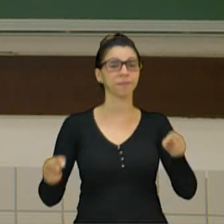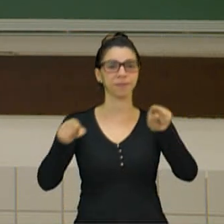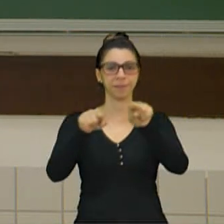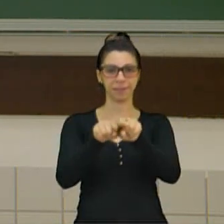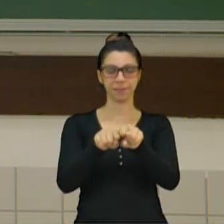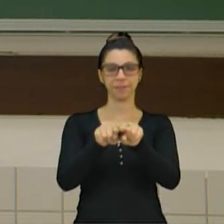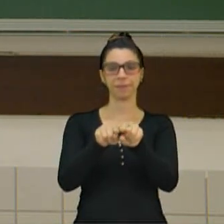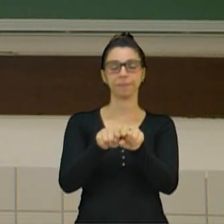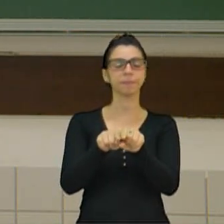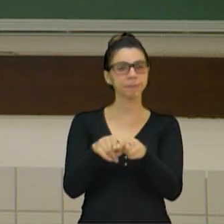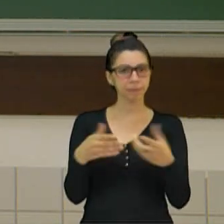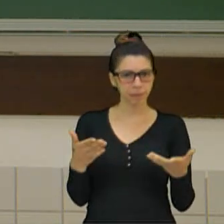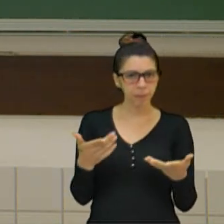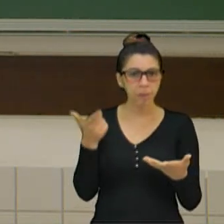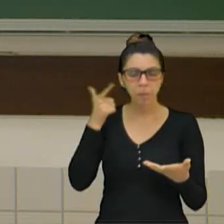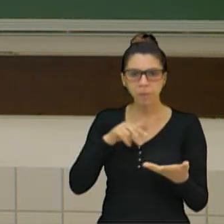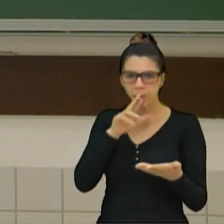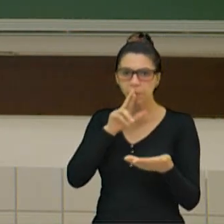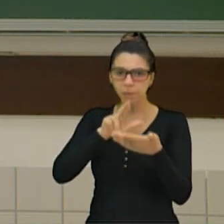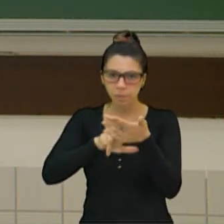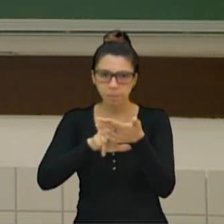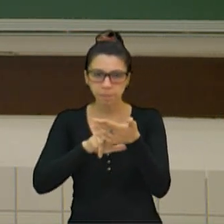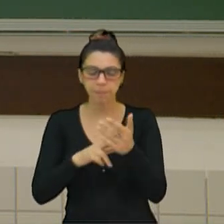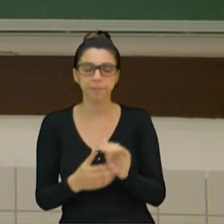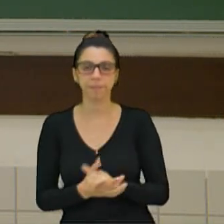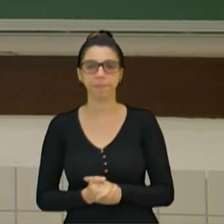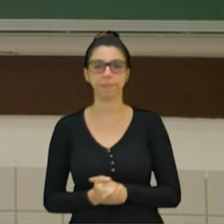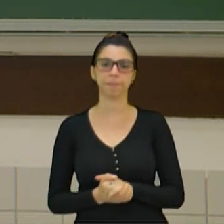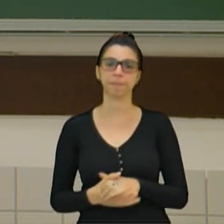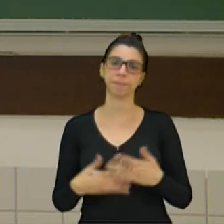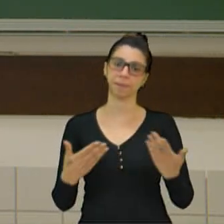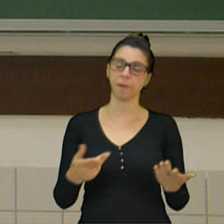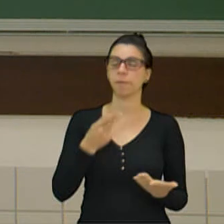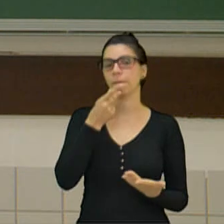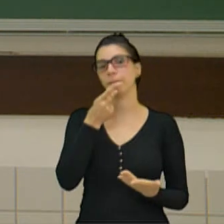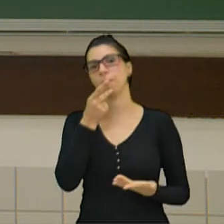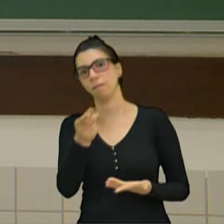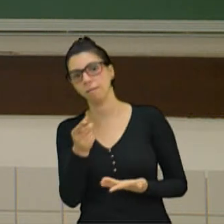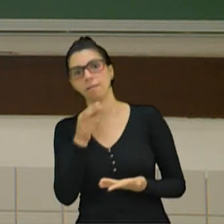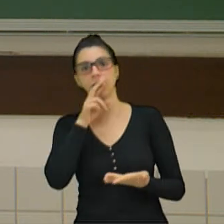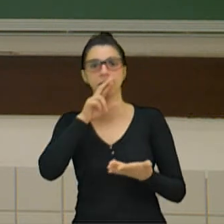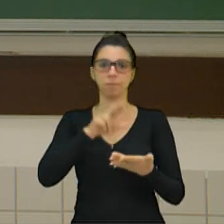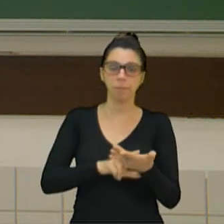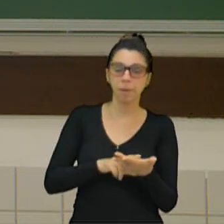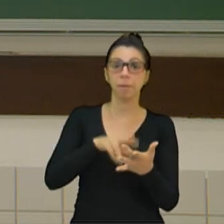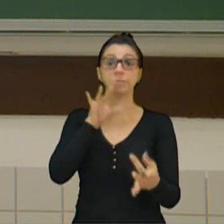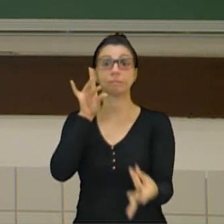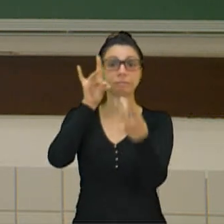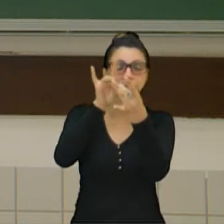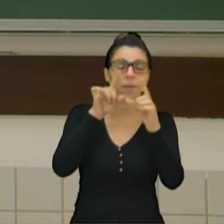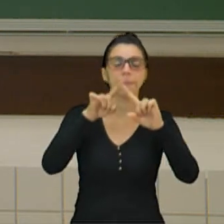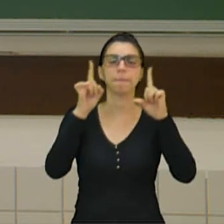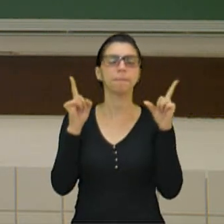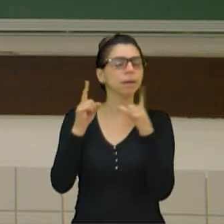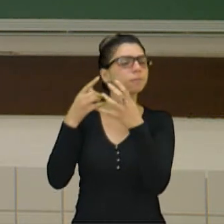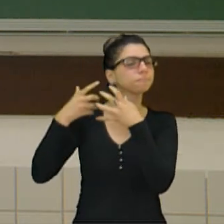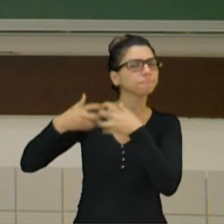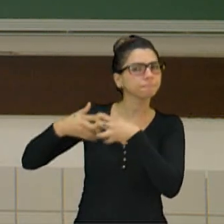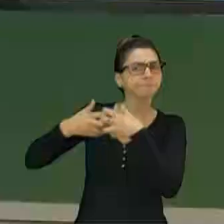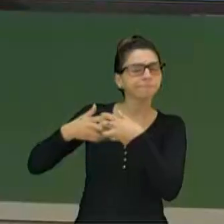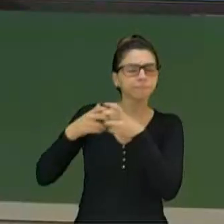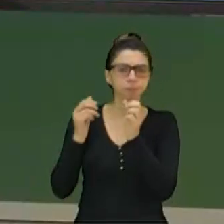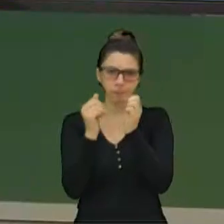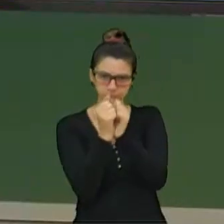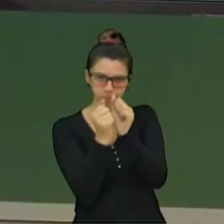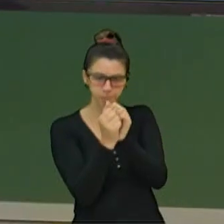Voltamos. E aí, você conseguiu responder? Tá, eu não falei qual era a resposta especificamente, mas pensa comigo.